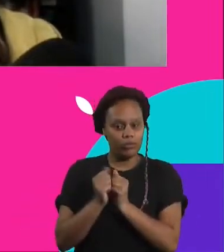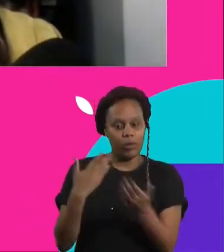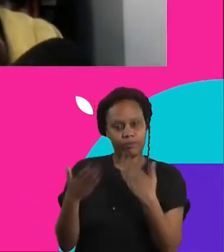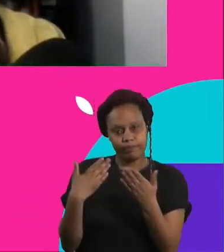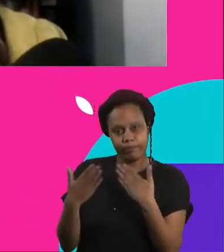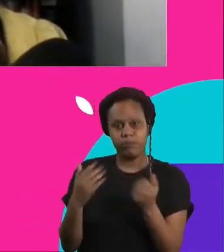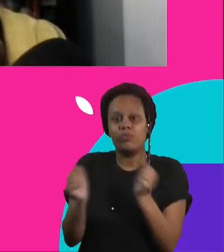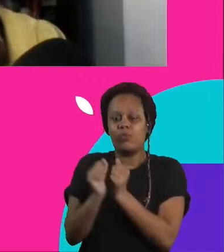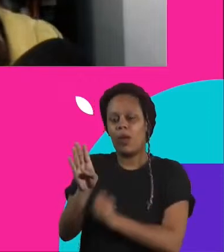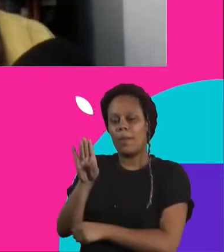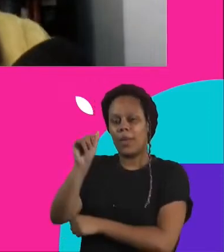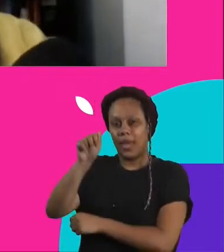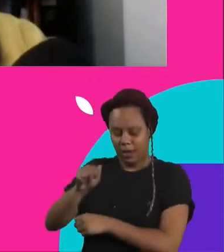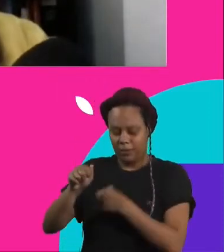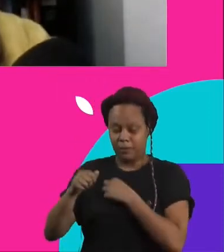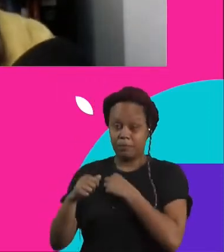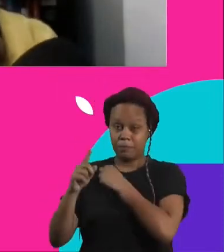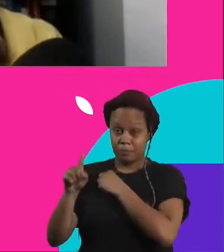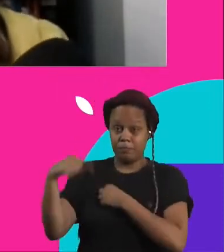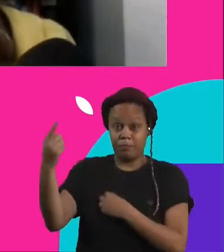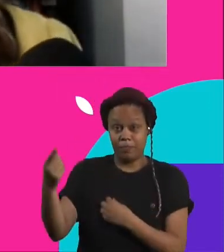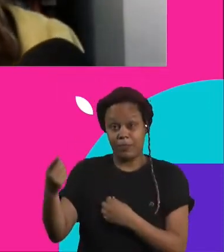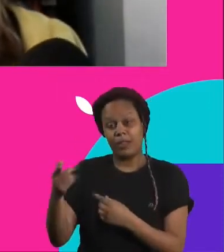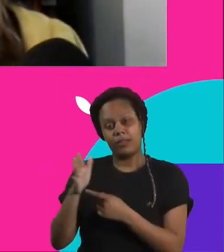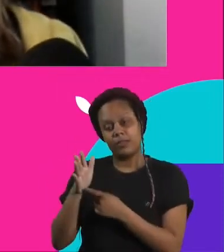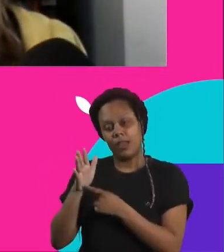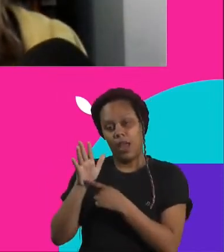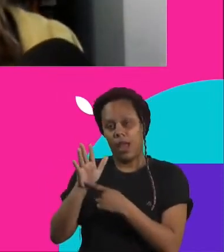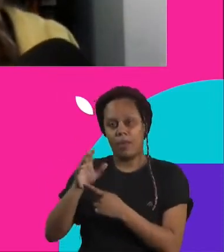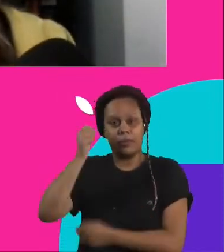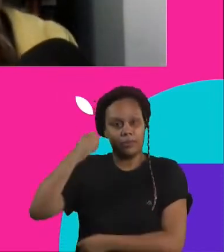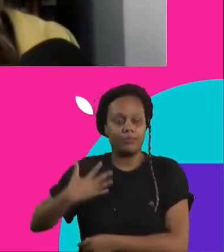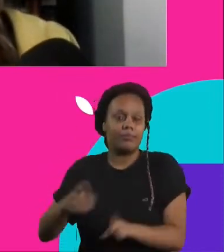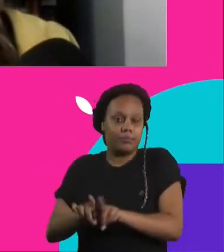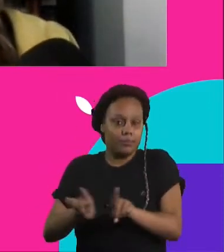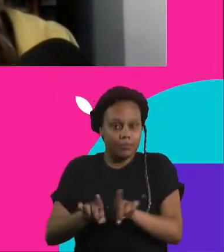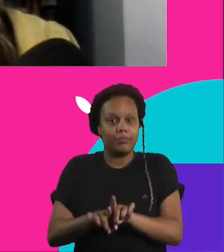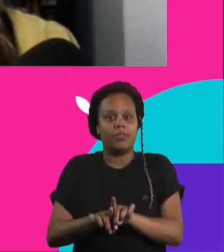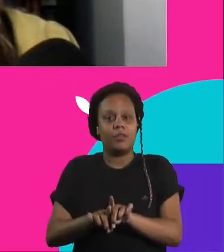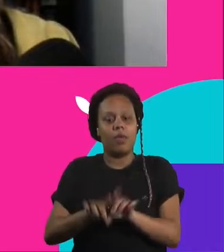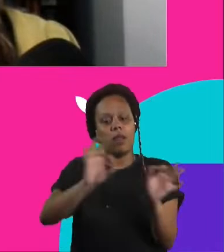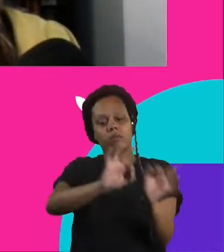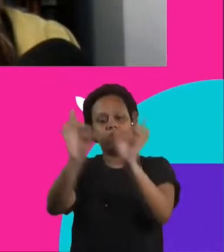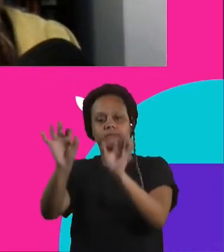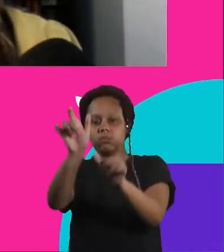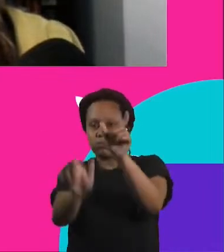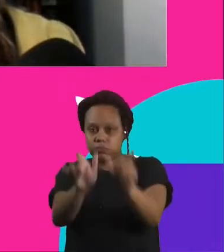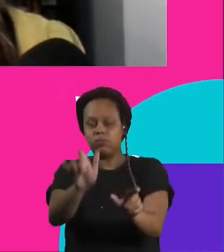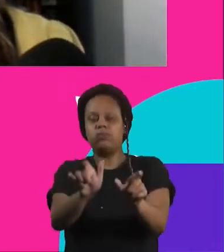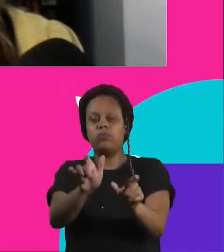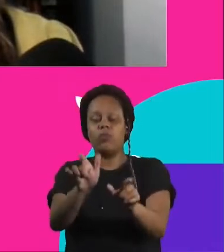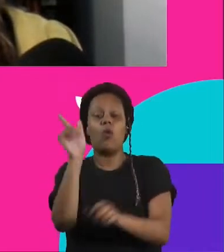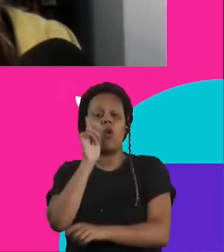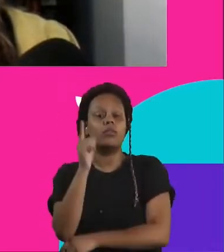Bianca. E Bia, eu passo para você, enfim, se apresentar também e se descrever, para quem está em casa também